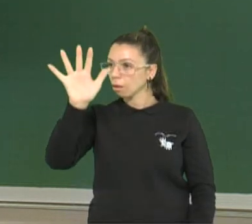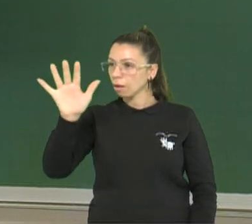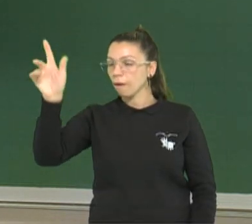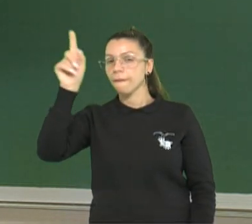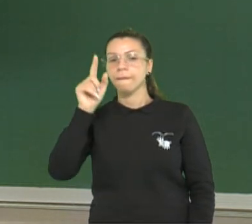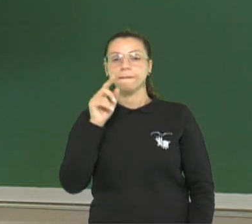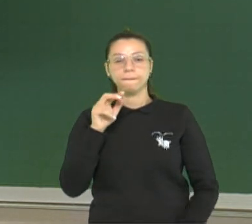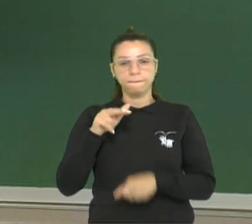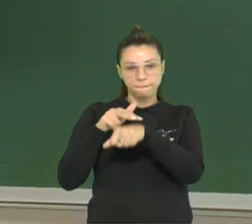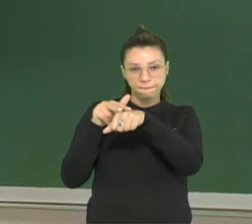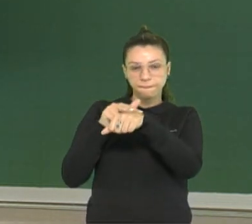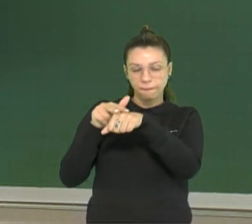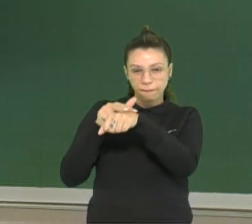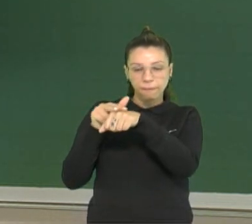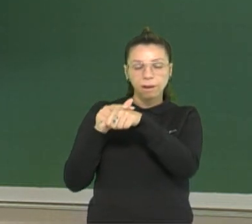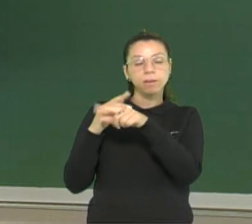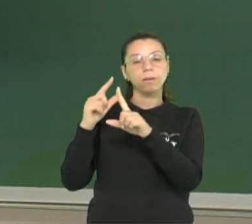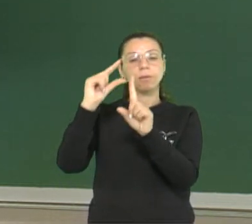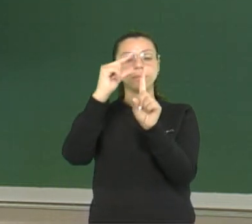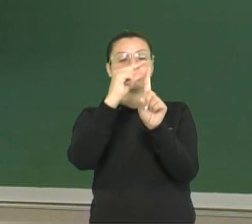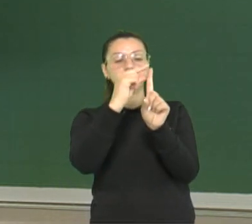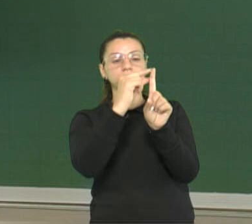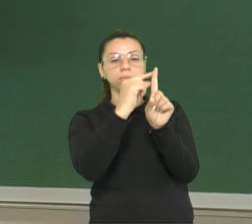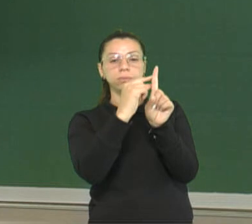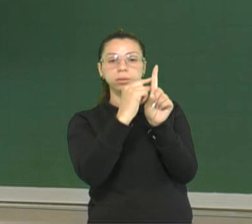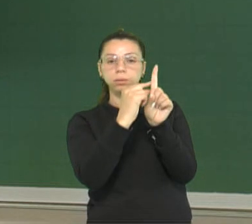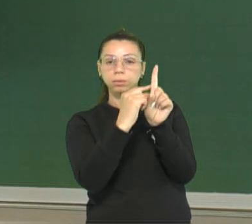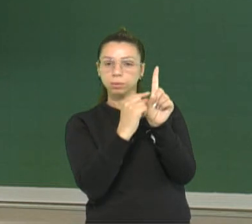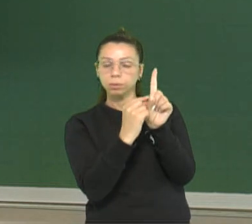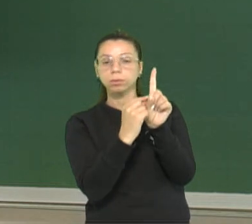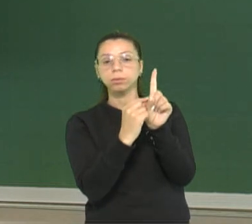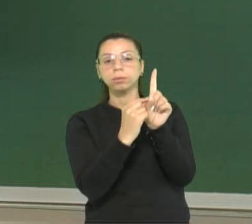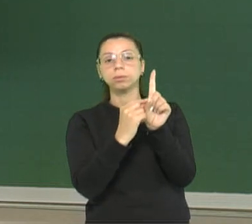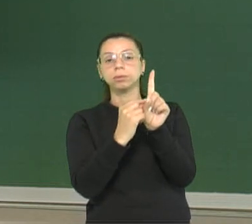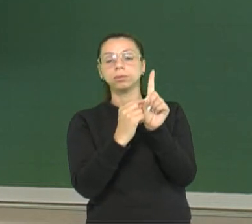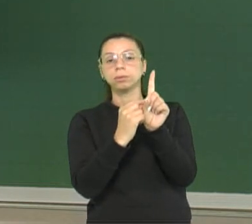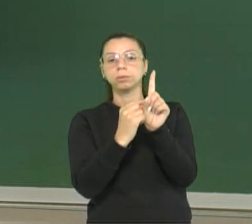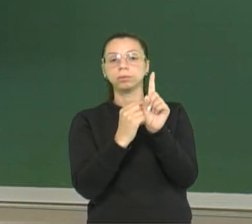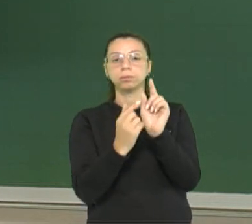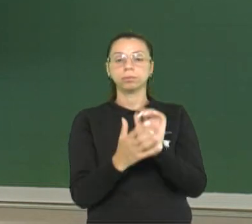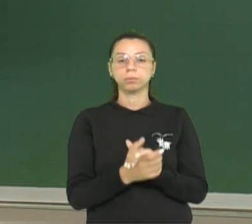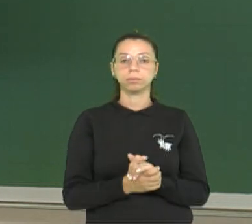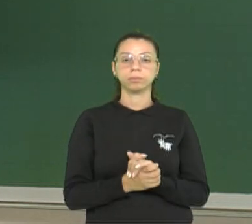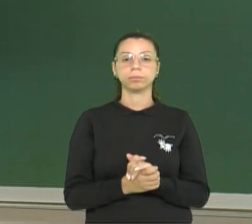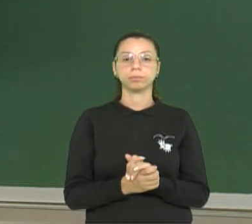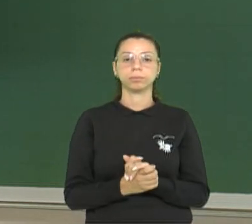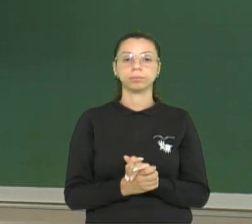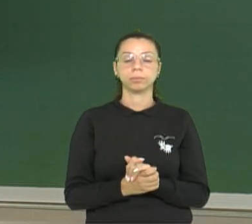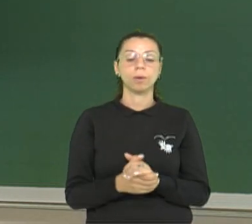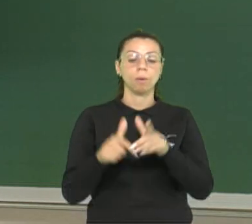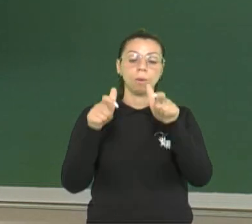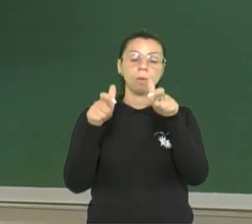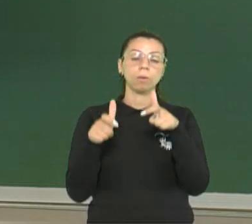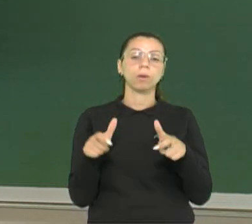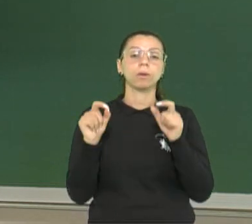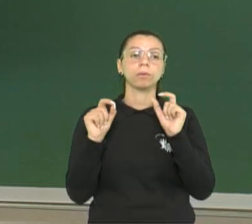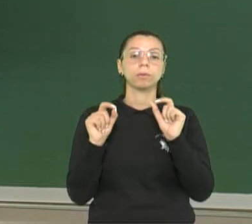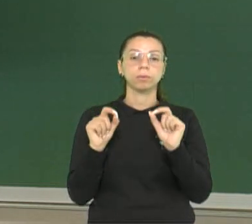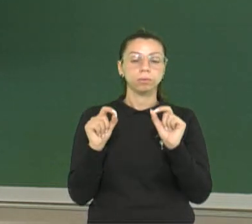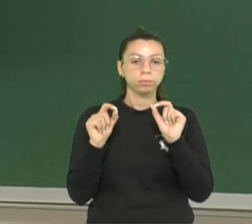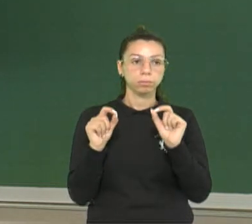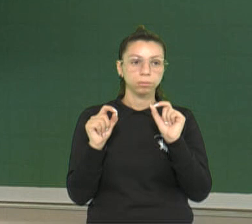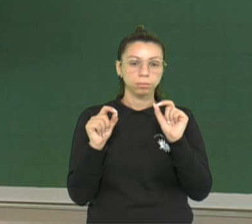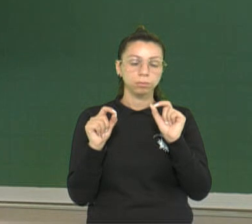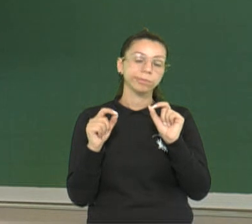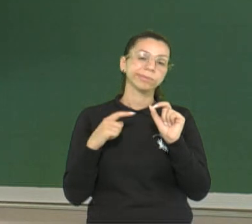e corresponde a áreas do estado do Paraná que apresentam temperaturas mais amenas. São locais que inclusive nós temos a